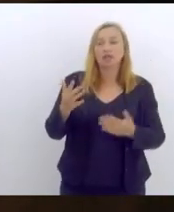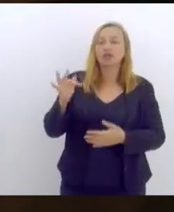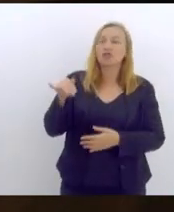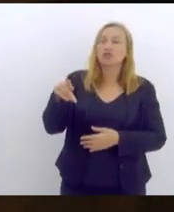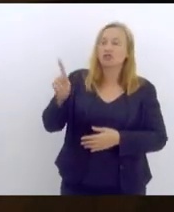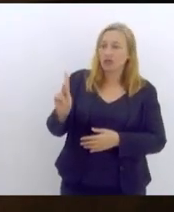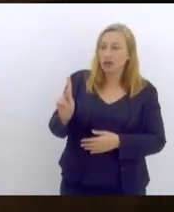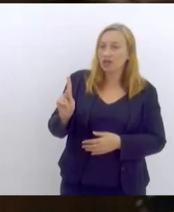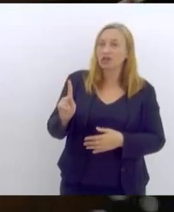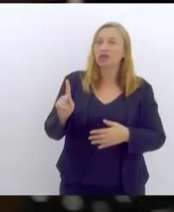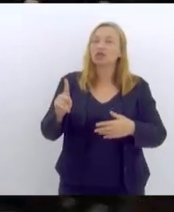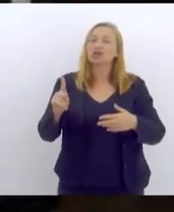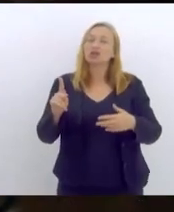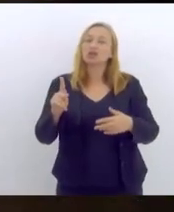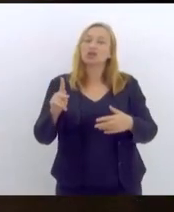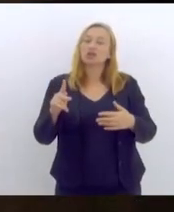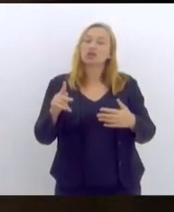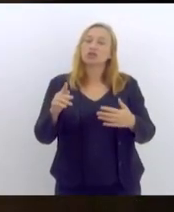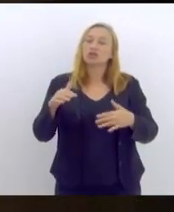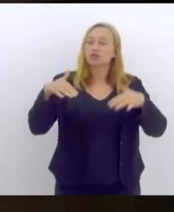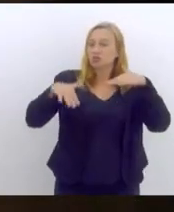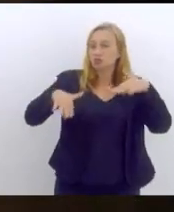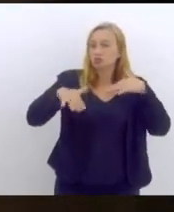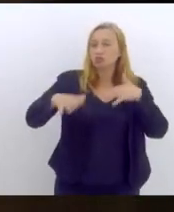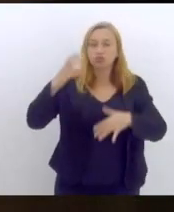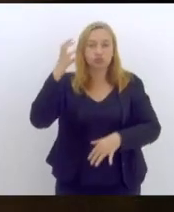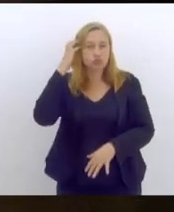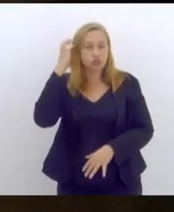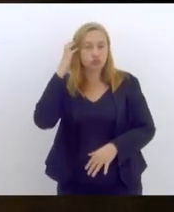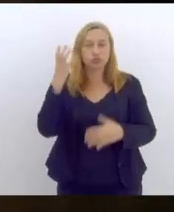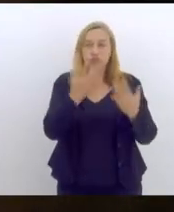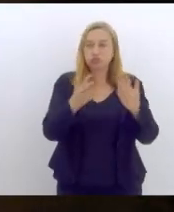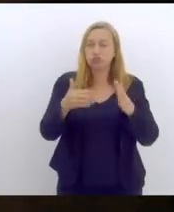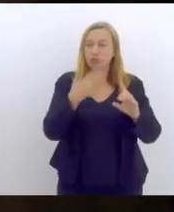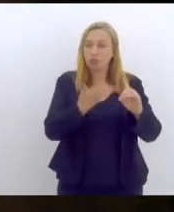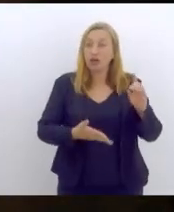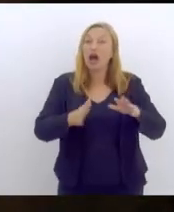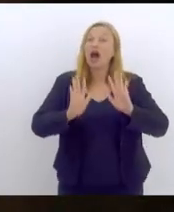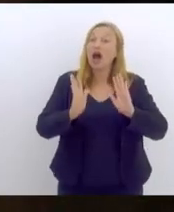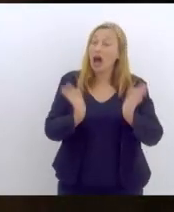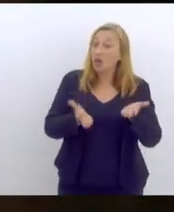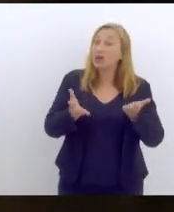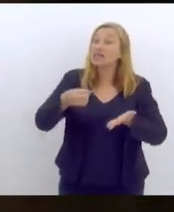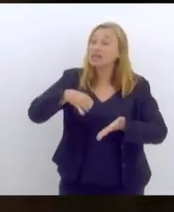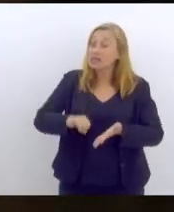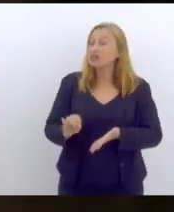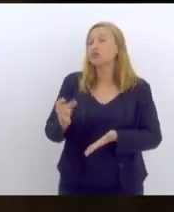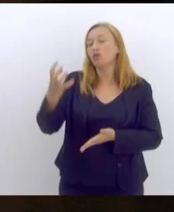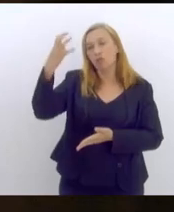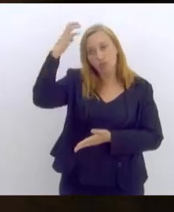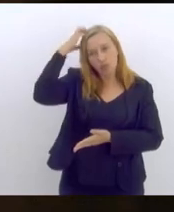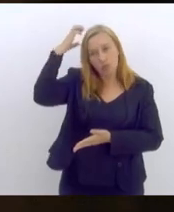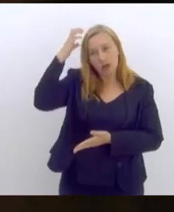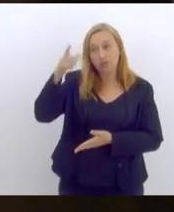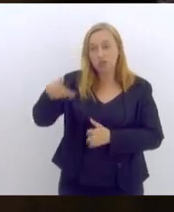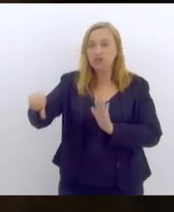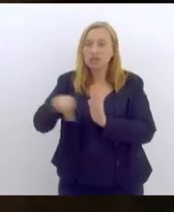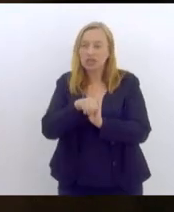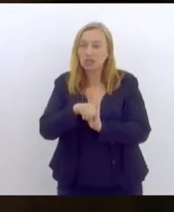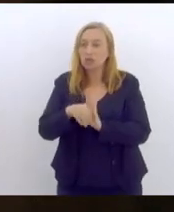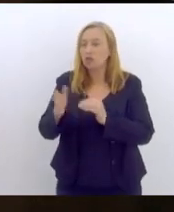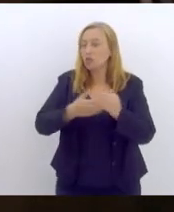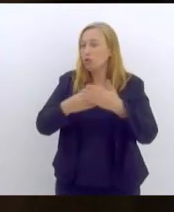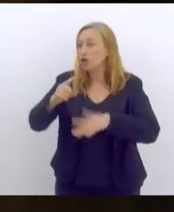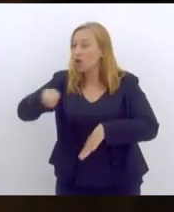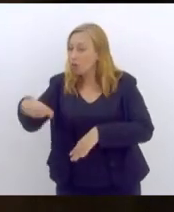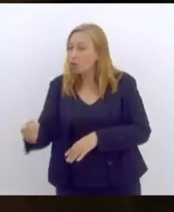Malboro, favorável, obviamente, à justa homenagem. Agora, se for condenado por esse crime ou qualquer outro, que tenha a